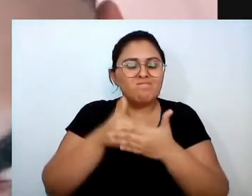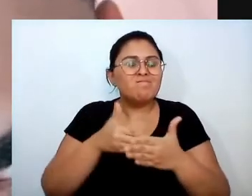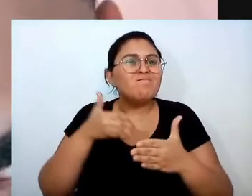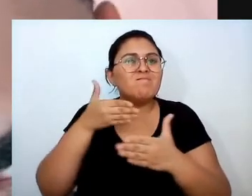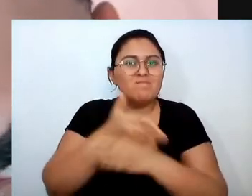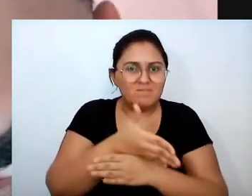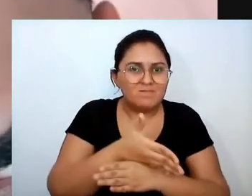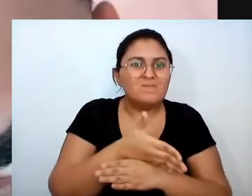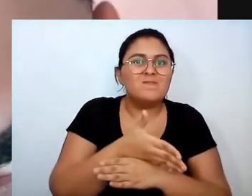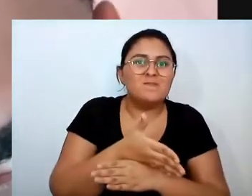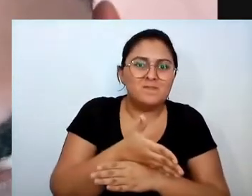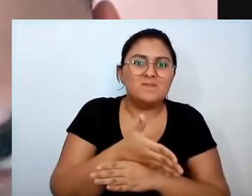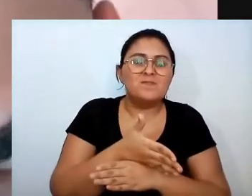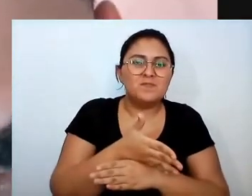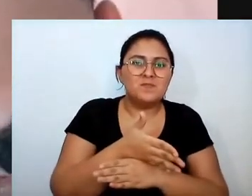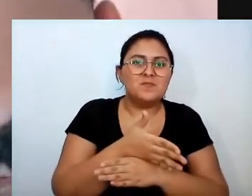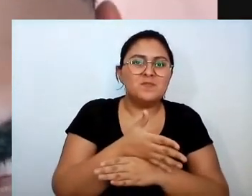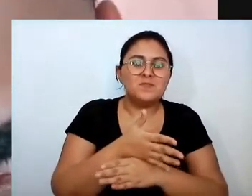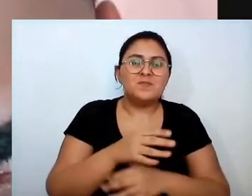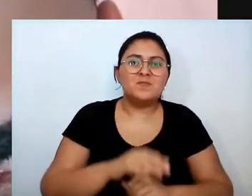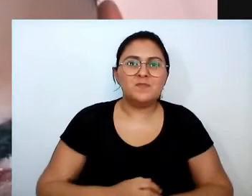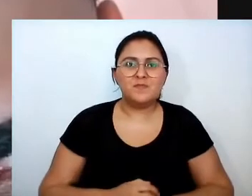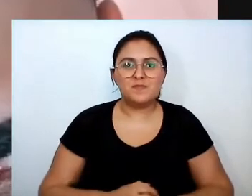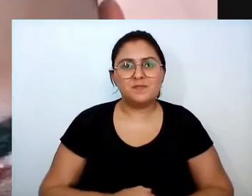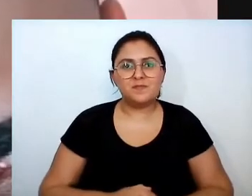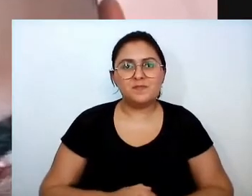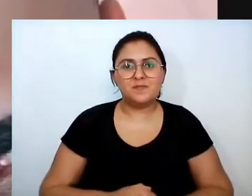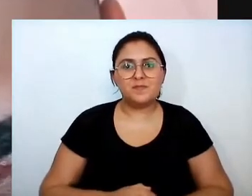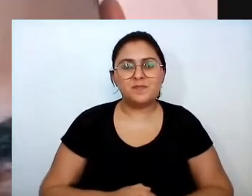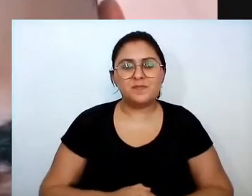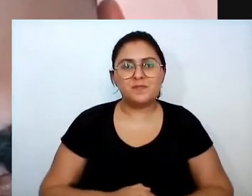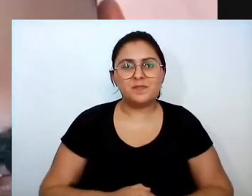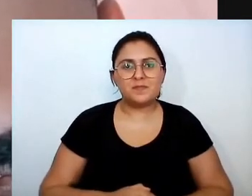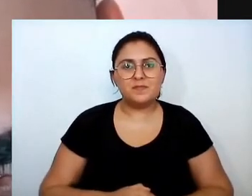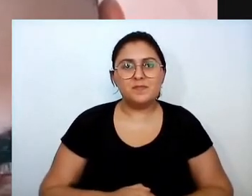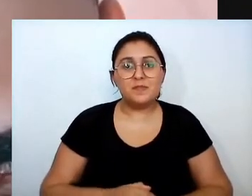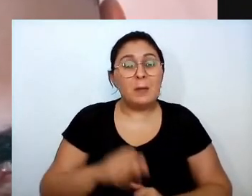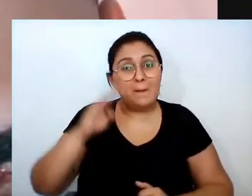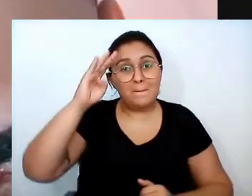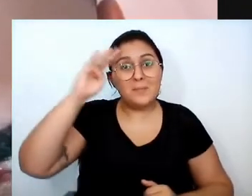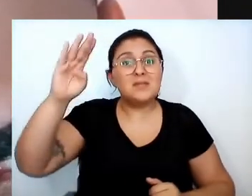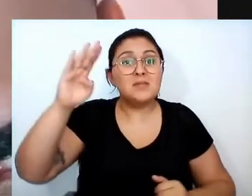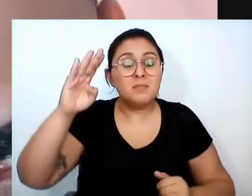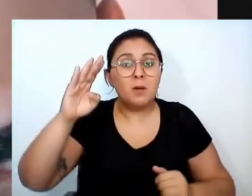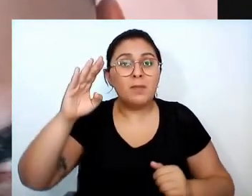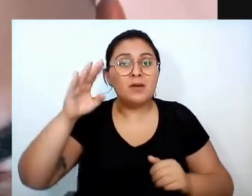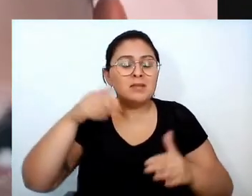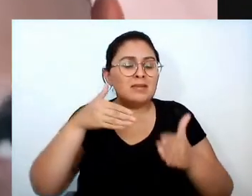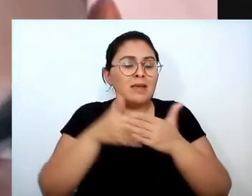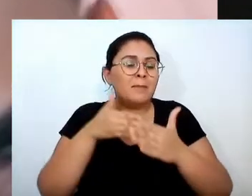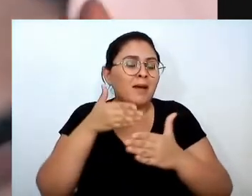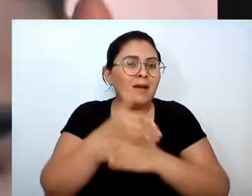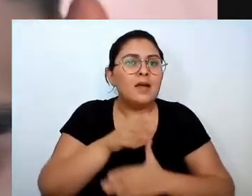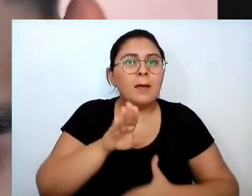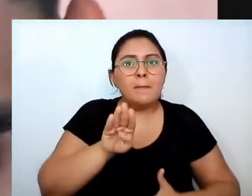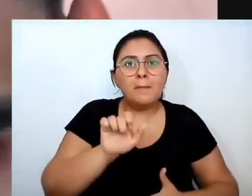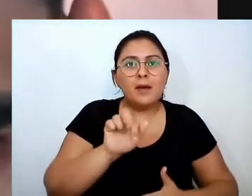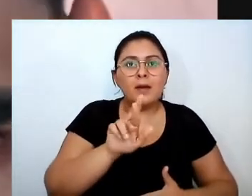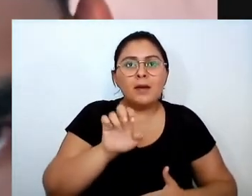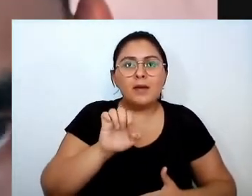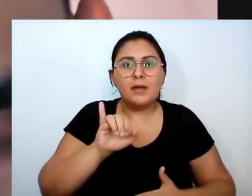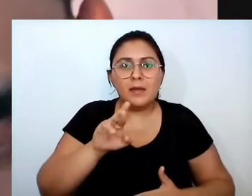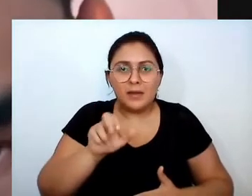inclusão, né? Que vence essas barreiras aí em todos os âmbitos, mas de repente a principal delas é a atitudinal, né?